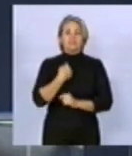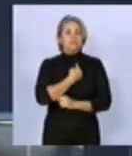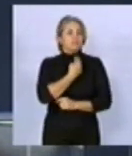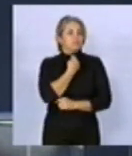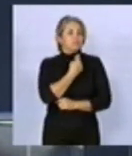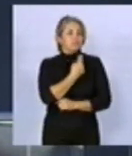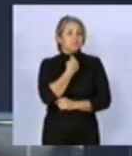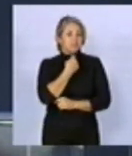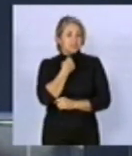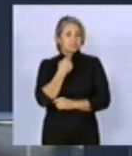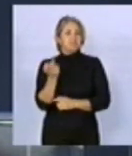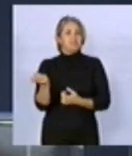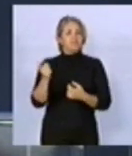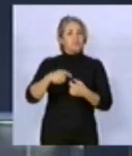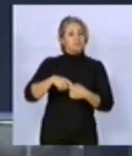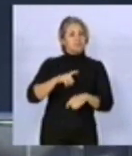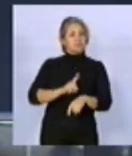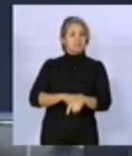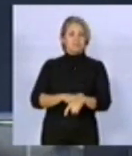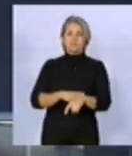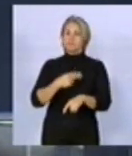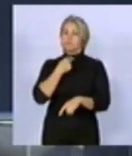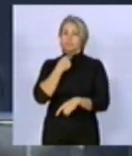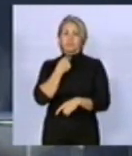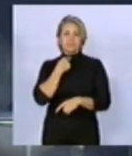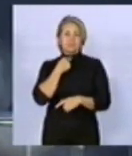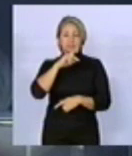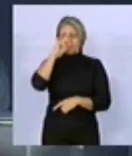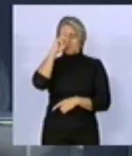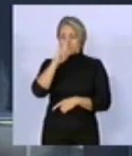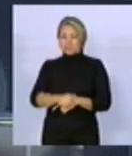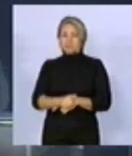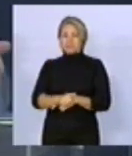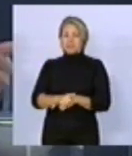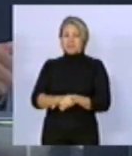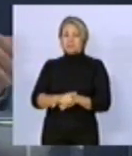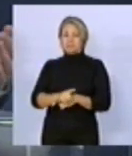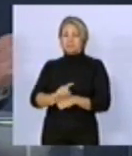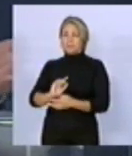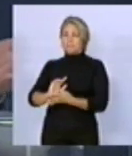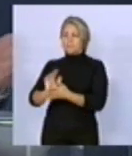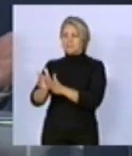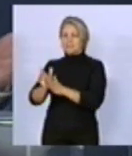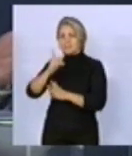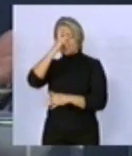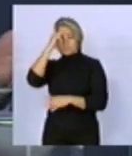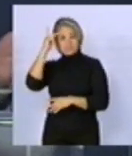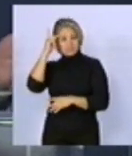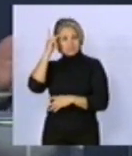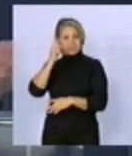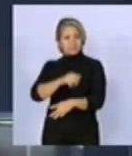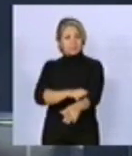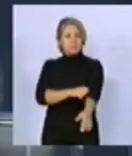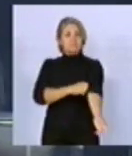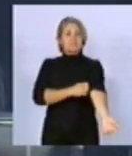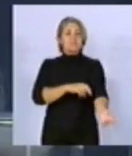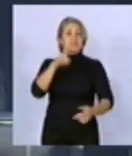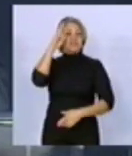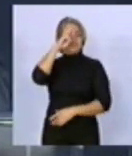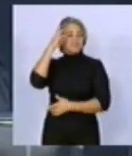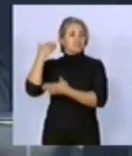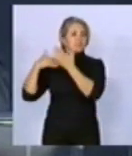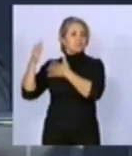voltar no tempo e nós não podemos mandar forca os o pessoal que é historicamente